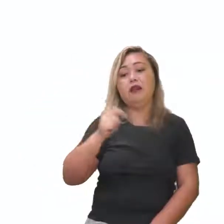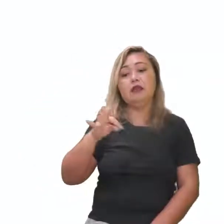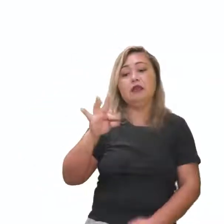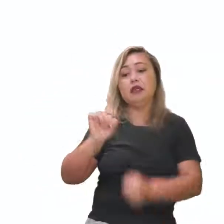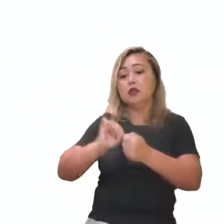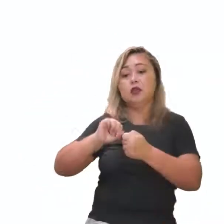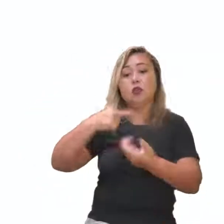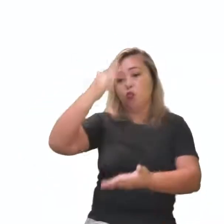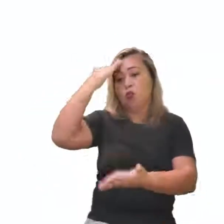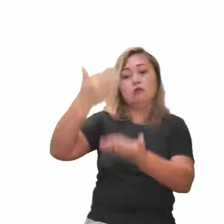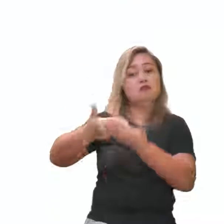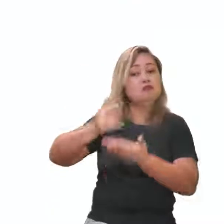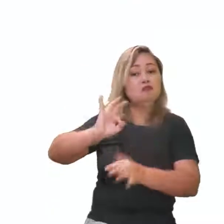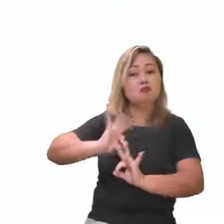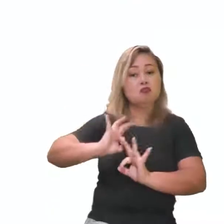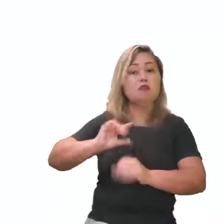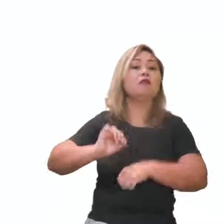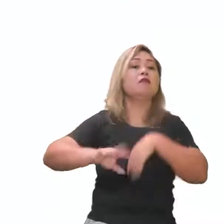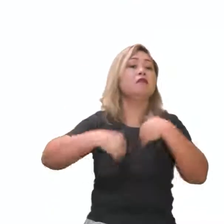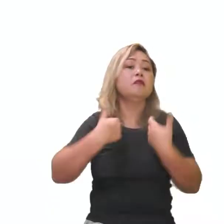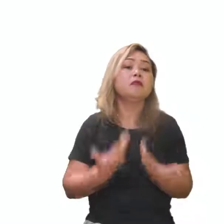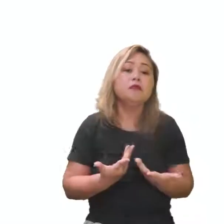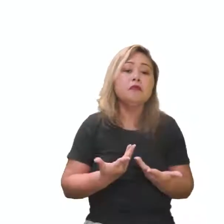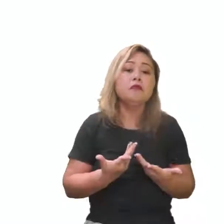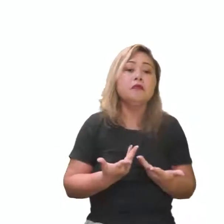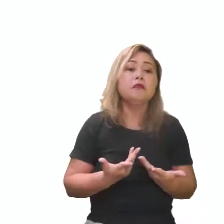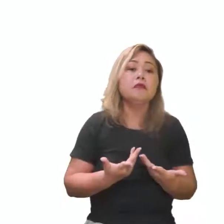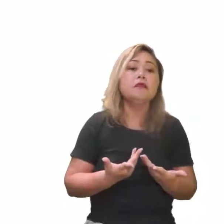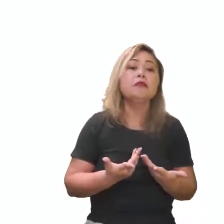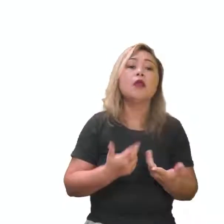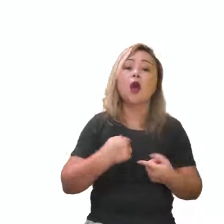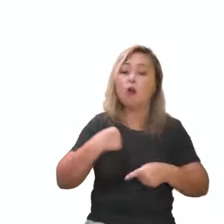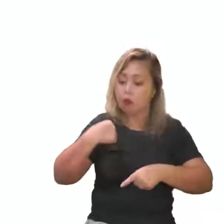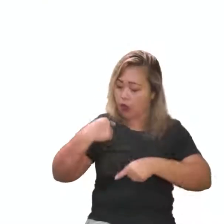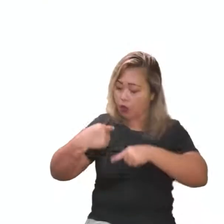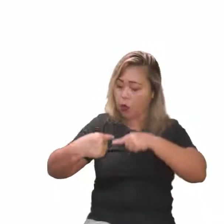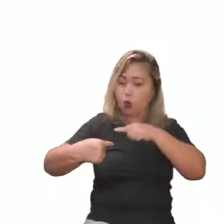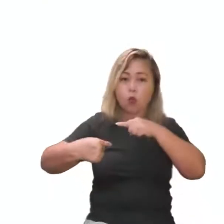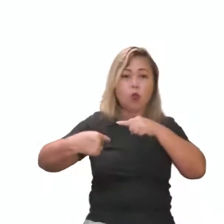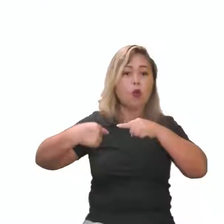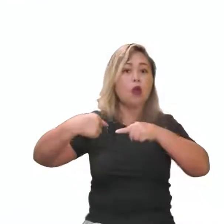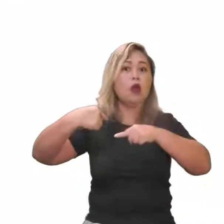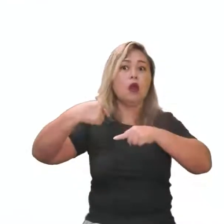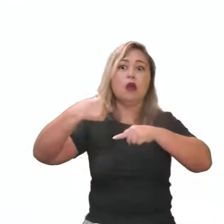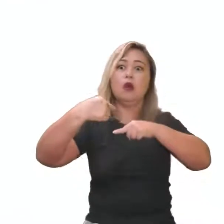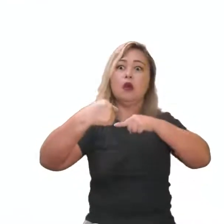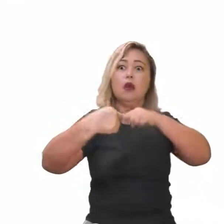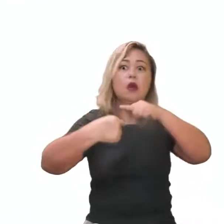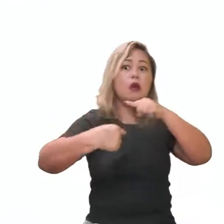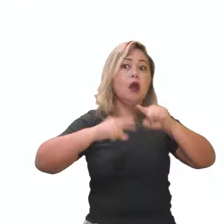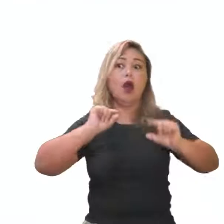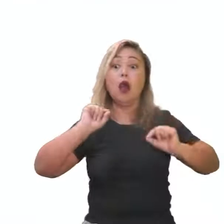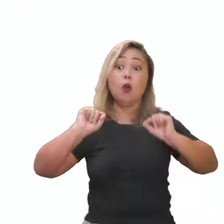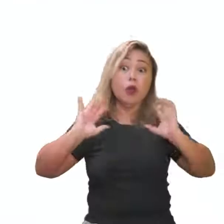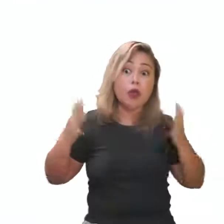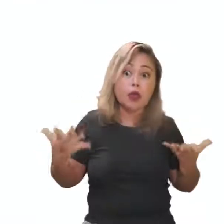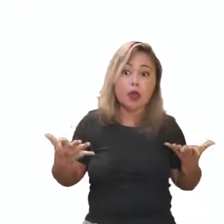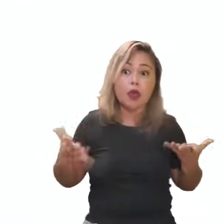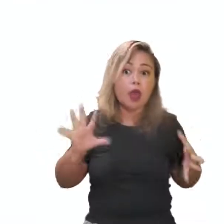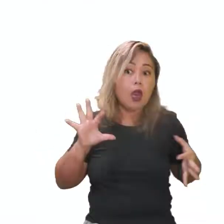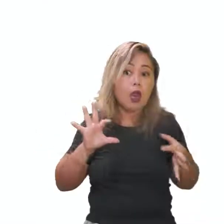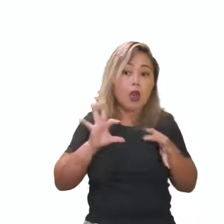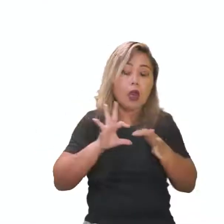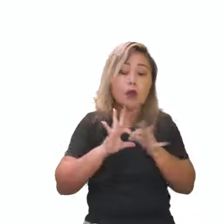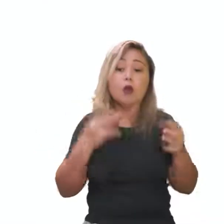os fixistas, tá bom? Vamos seguindo. Então, uma evolução remete ao quê, professora? Como é que a